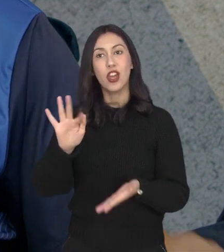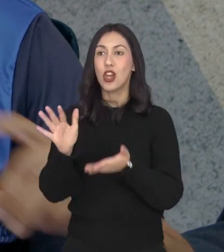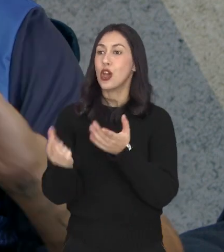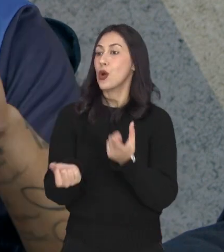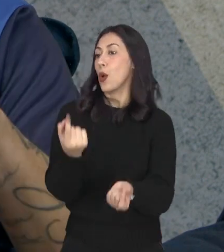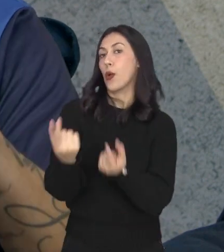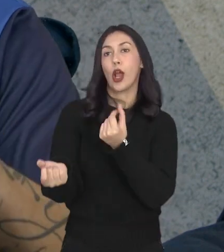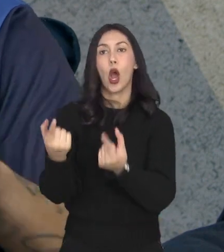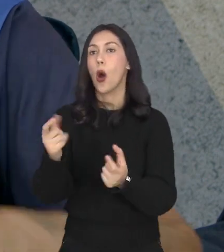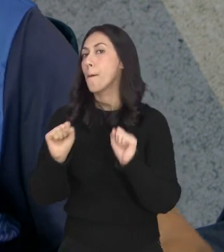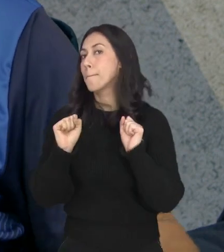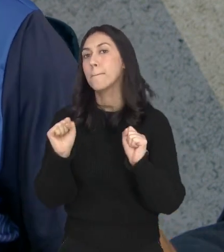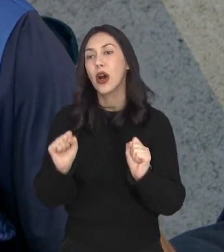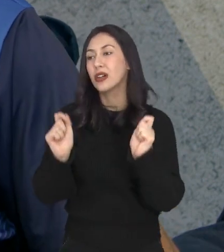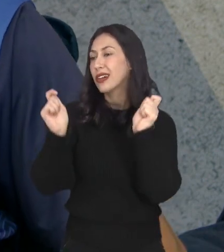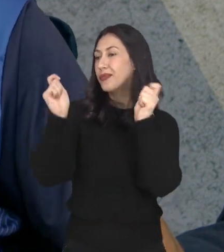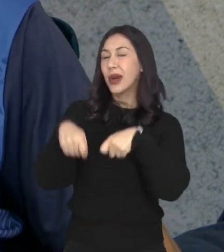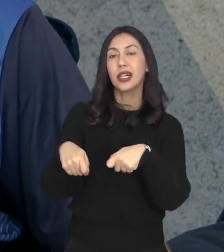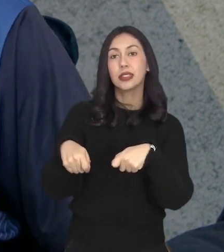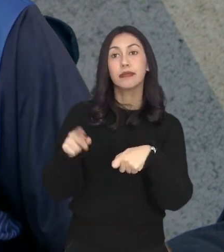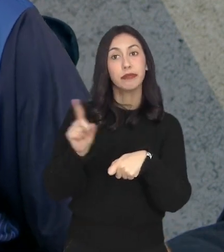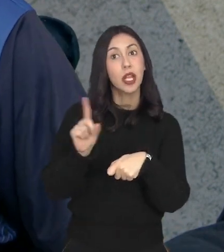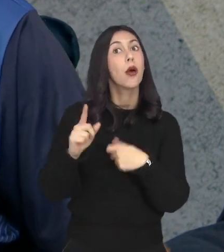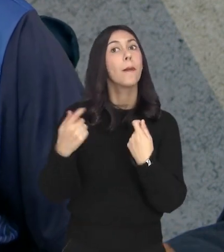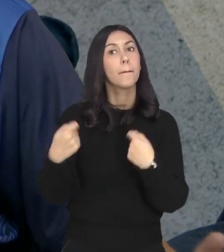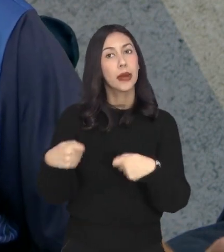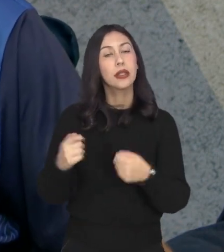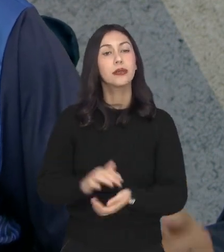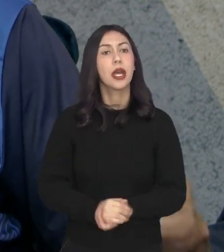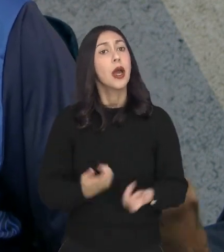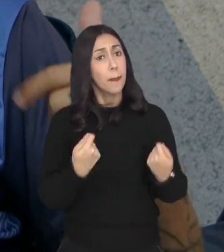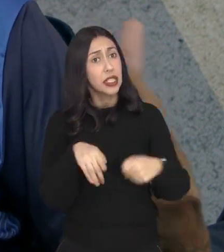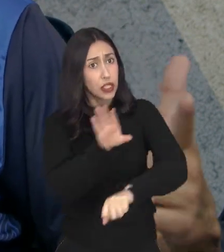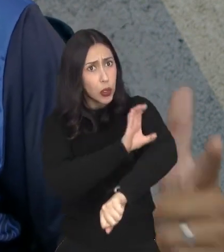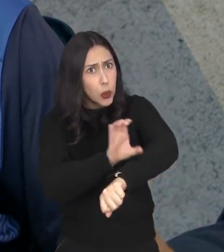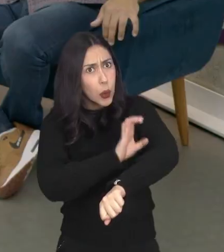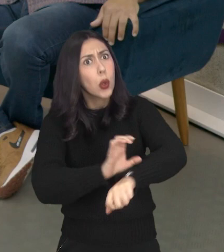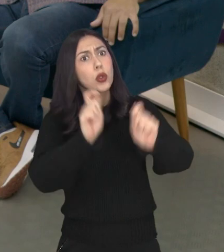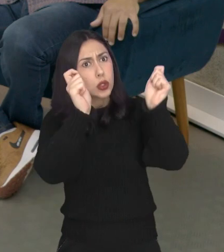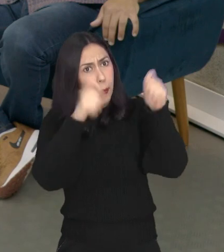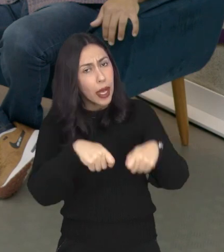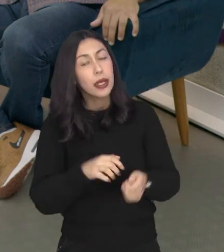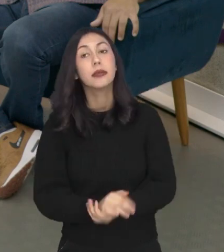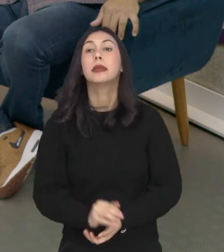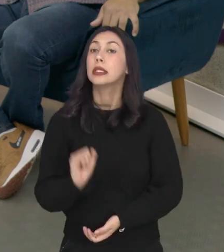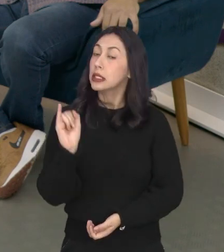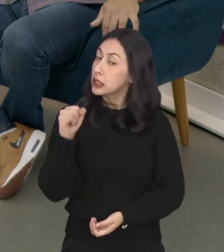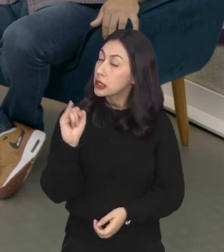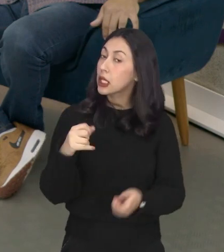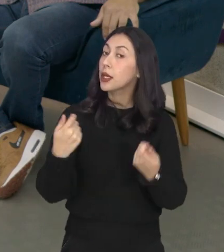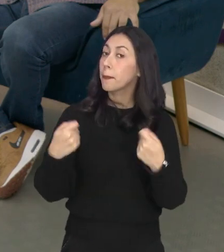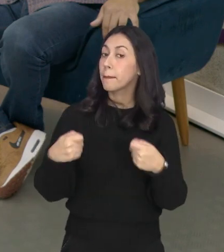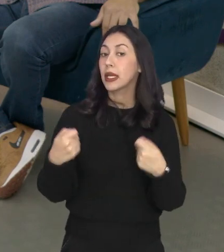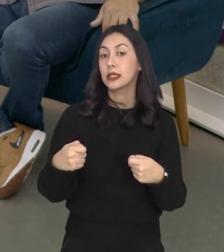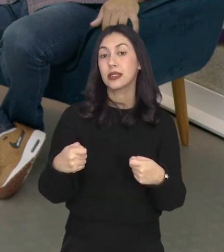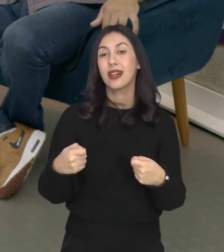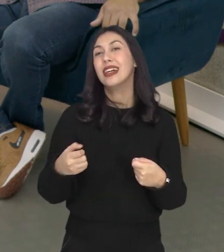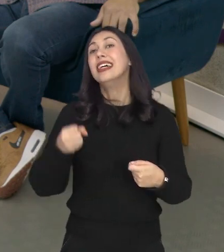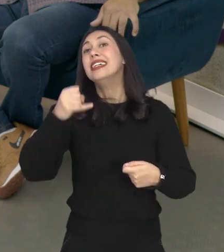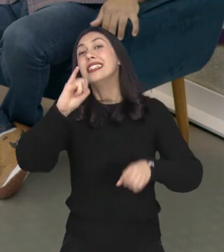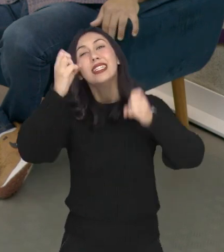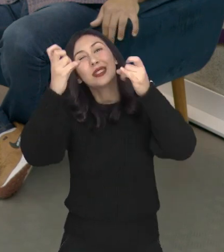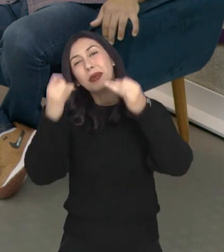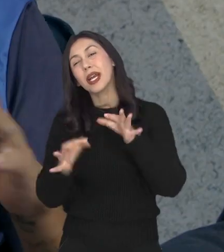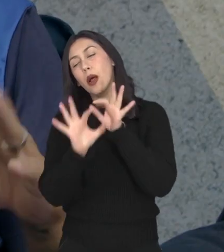formador. Não é qualquer clube também que tem essa situação de clube formador. E ele não tem que se capacitar, então. É isso que eu ia perguntar. Tem que entrar dentro